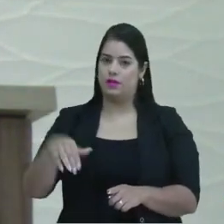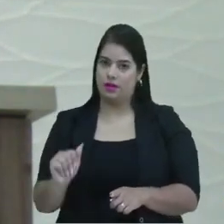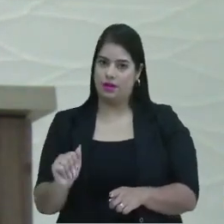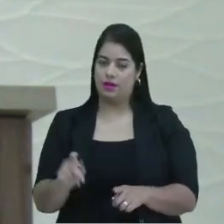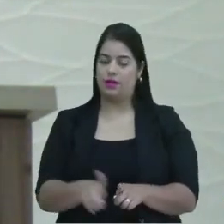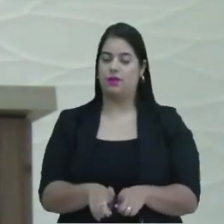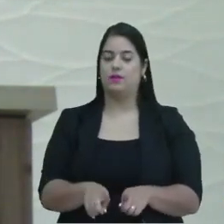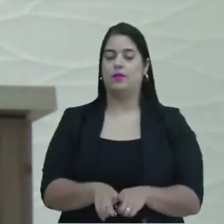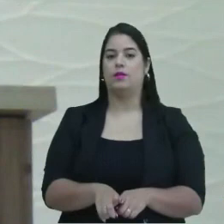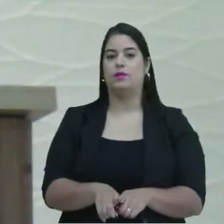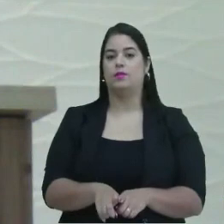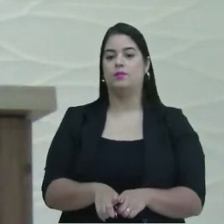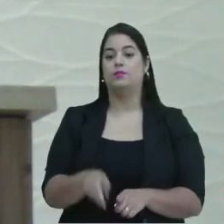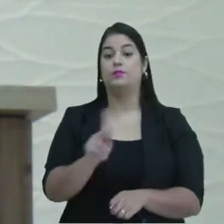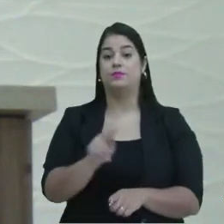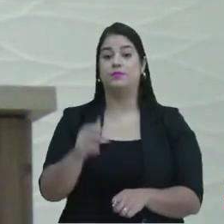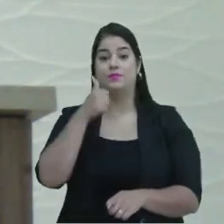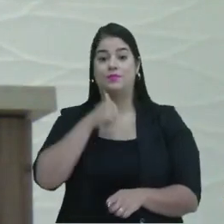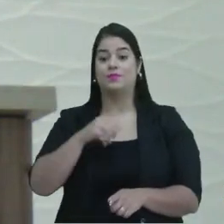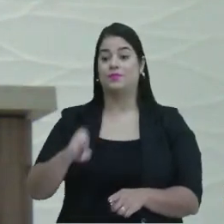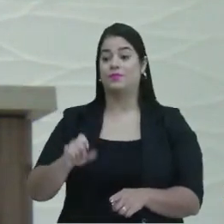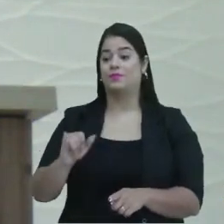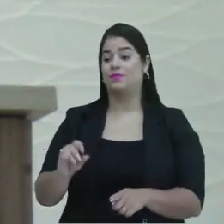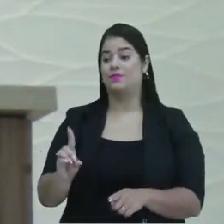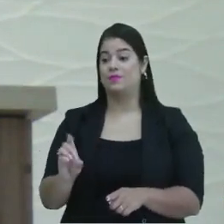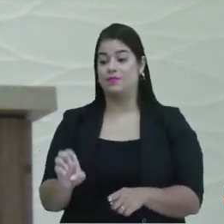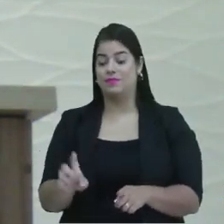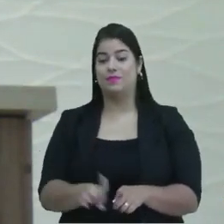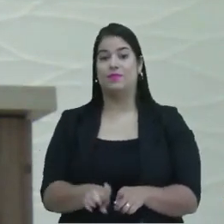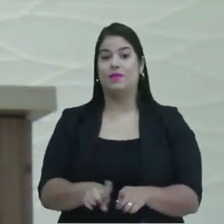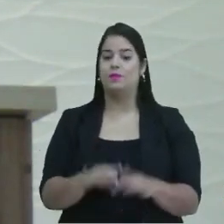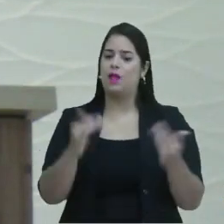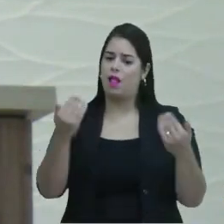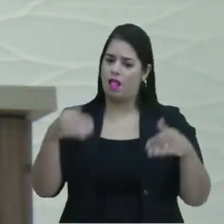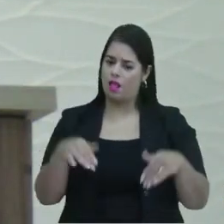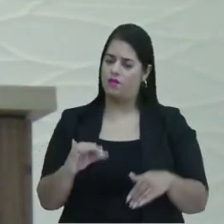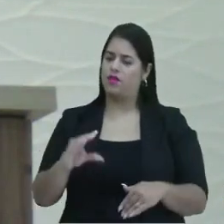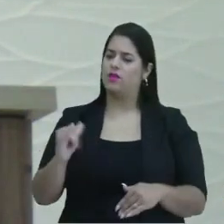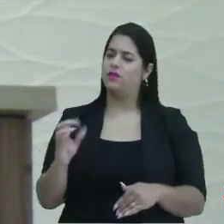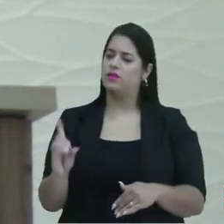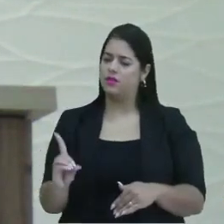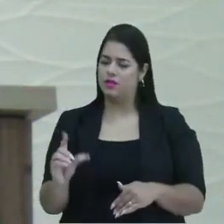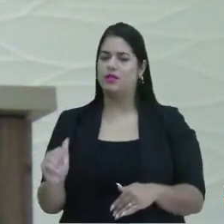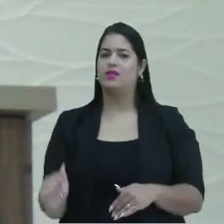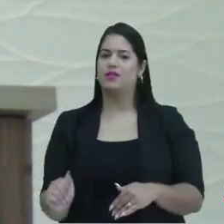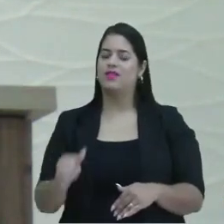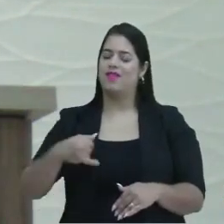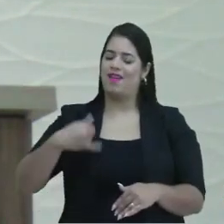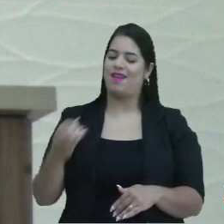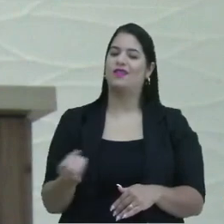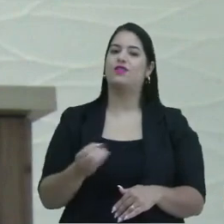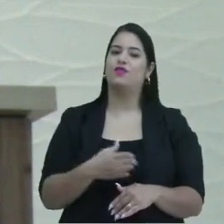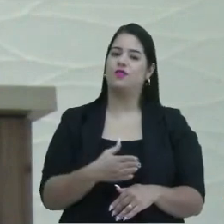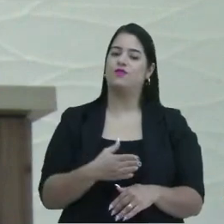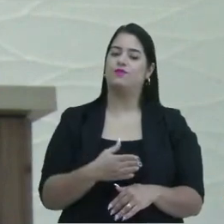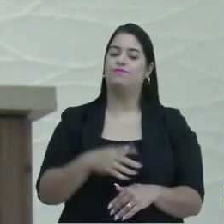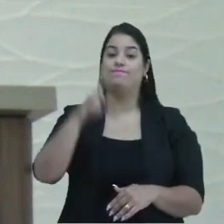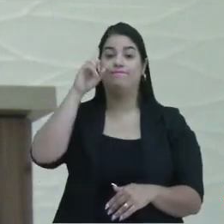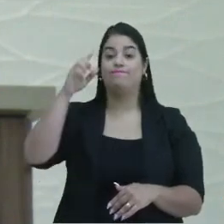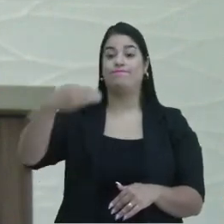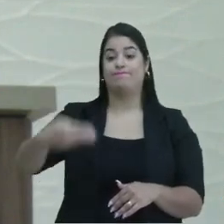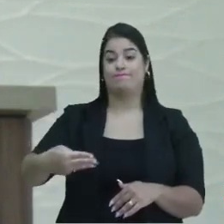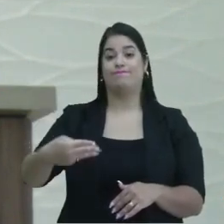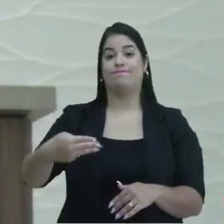Cíndia, a professora Eide e, por fim, Cida Farias Braga, completa idade nova no próximo dia 3. Em